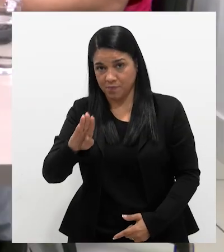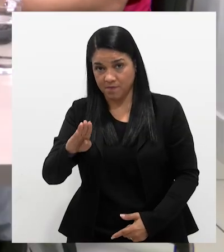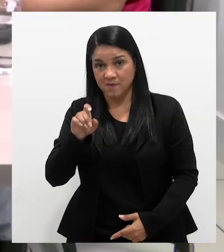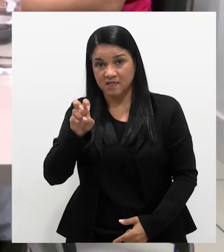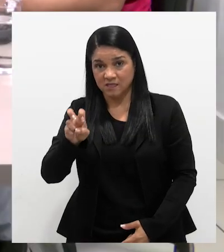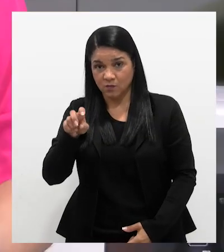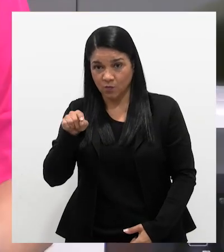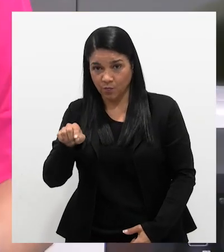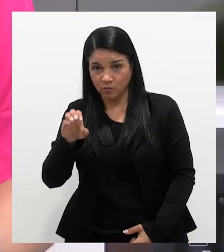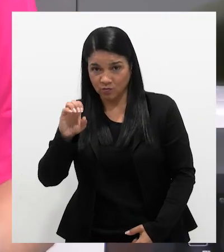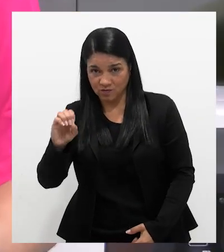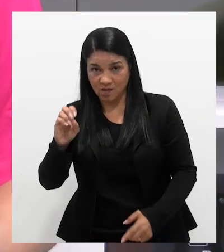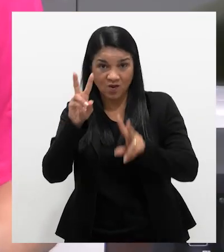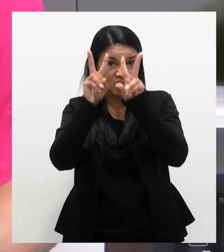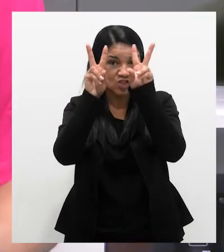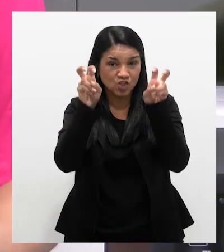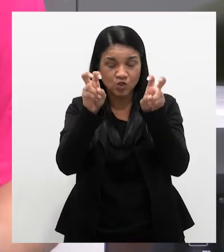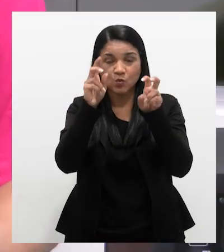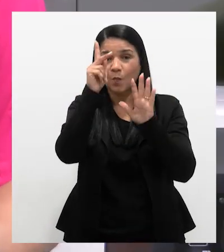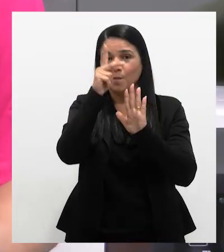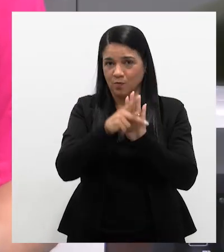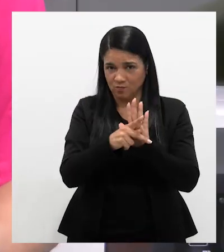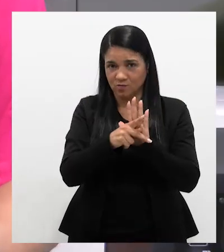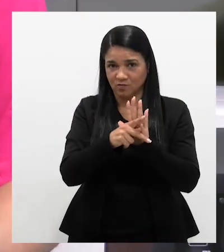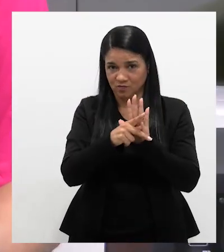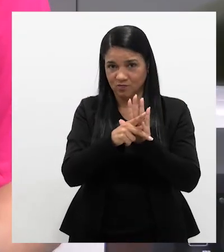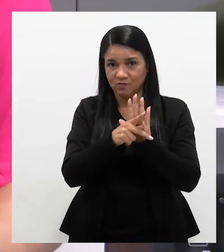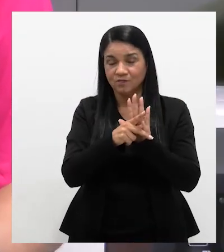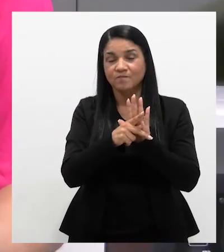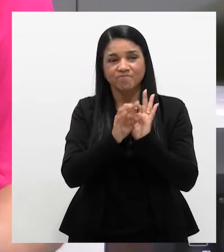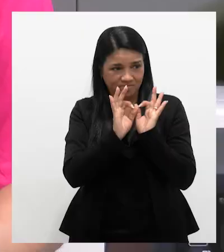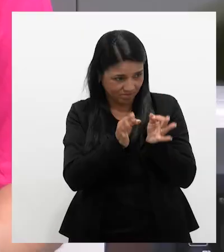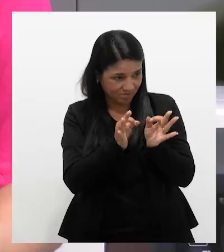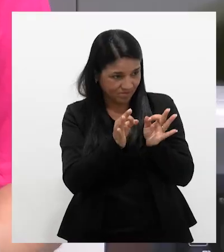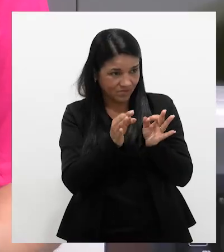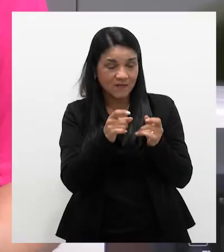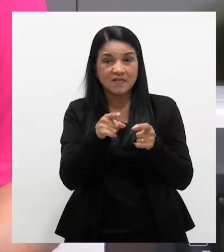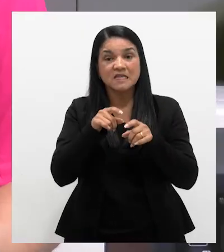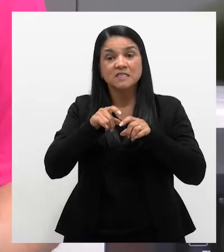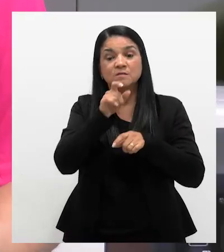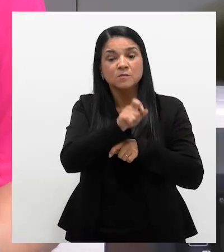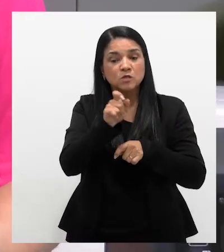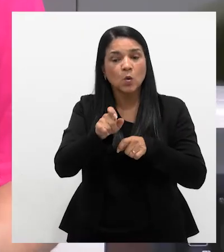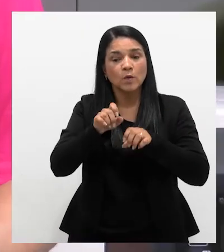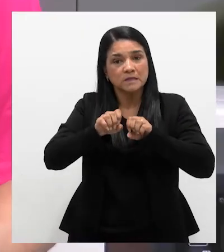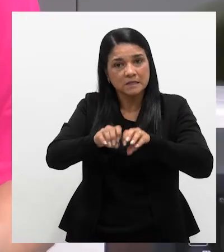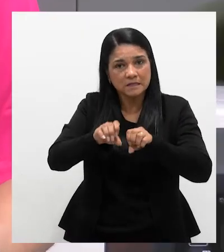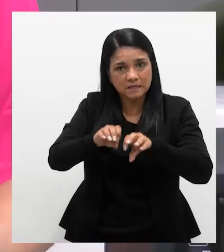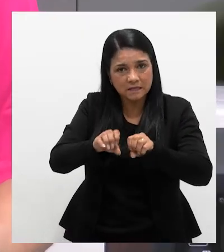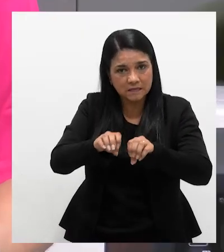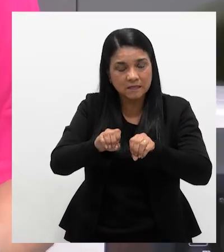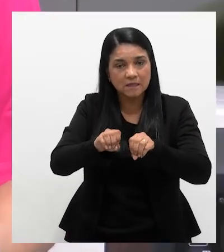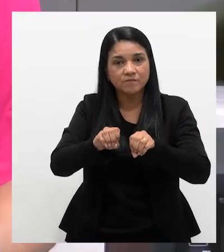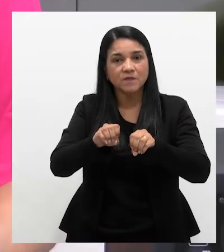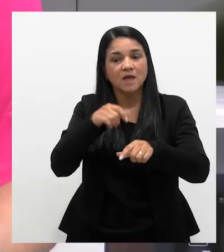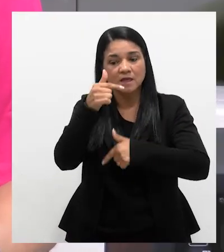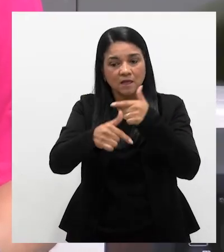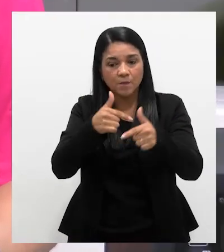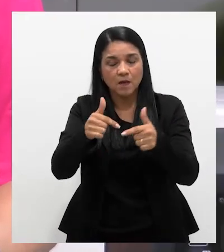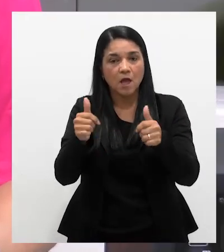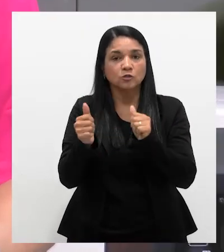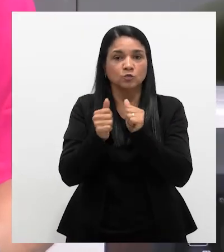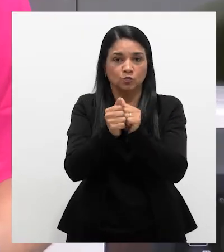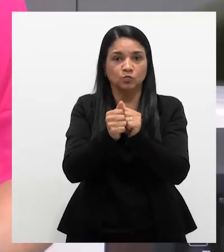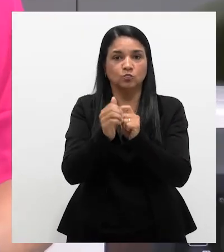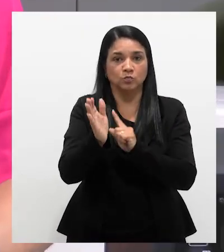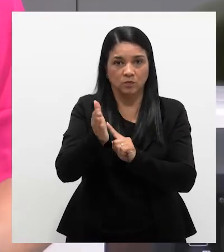5.0, no caso, é o título do seu projeto, onde é o você ensina as pessoas a trabalharem em conjunto